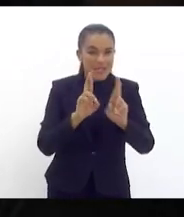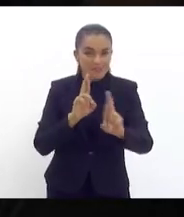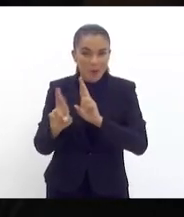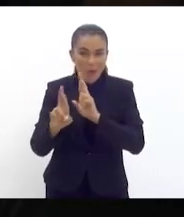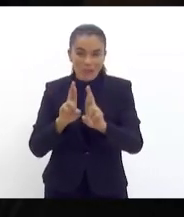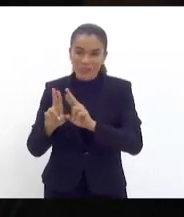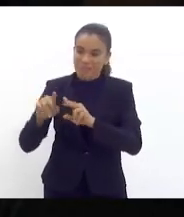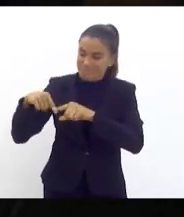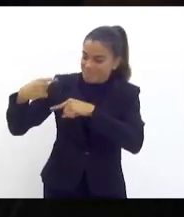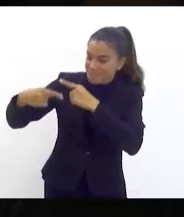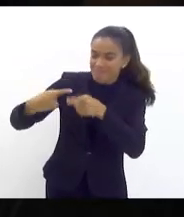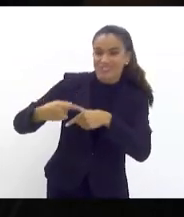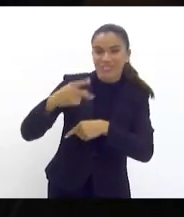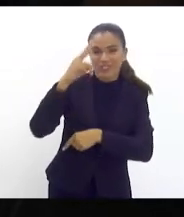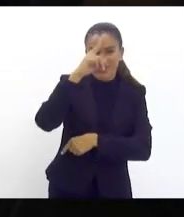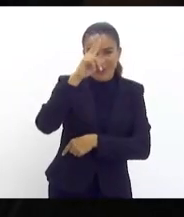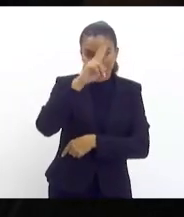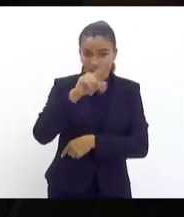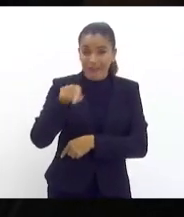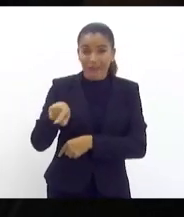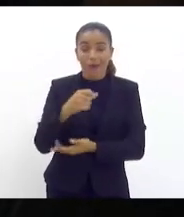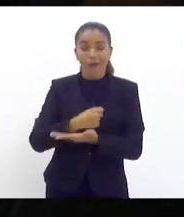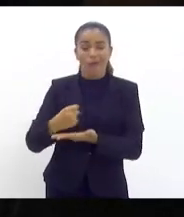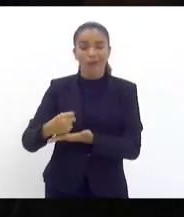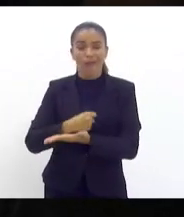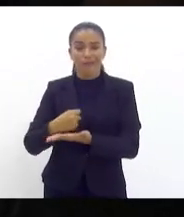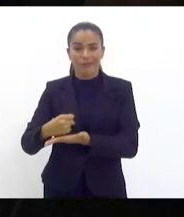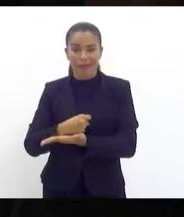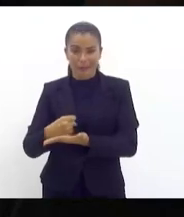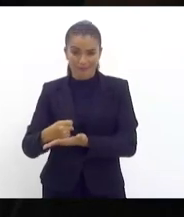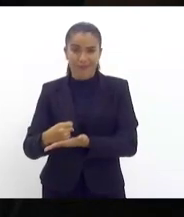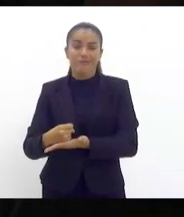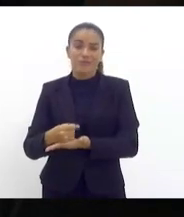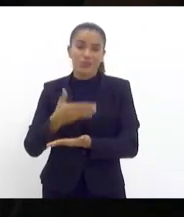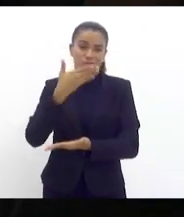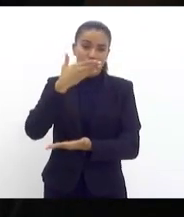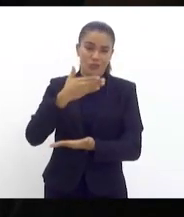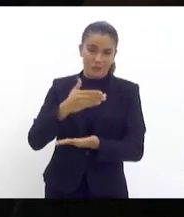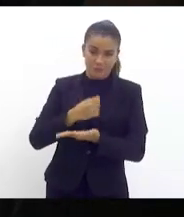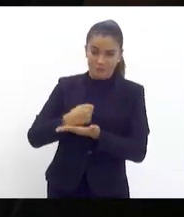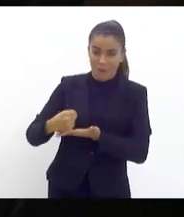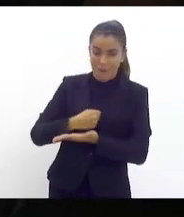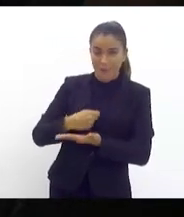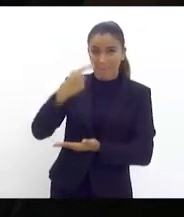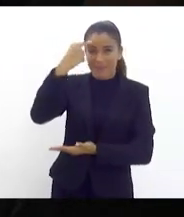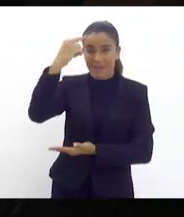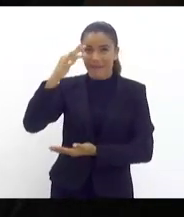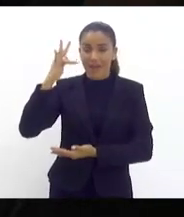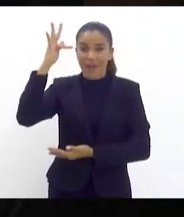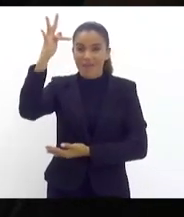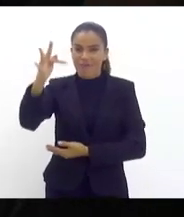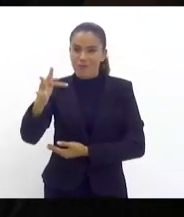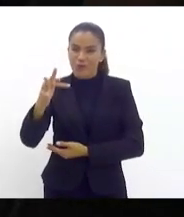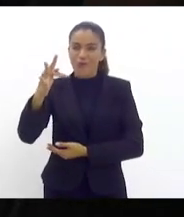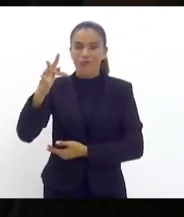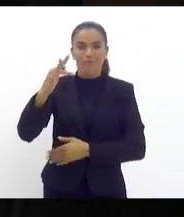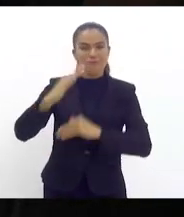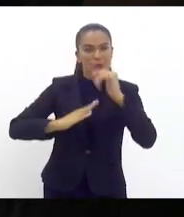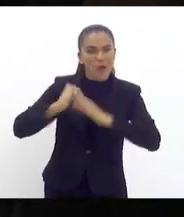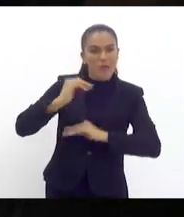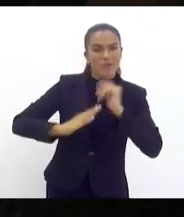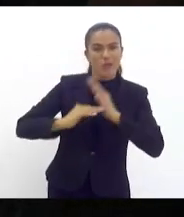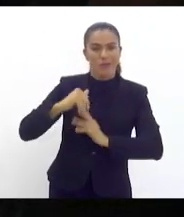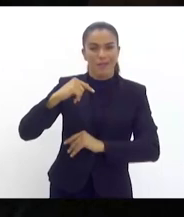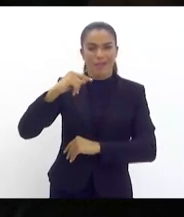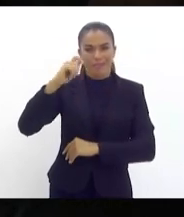que foi aquele time que contratava, né, já almejava o profissionalismo do futebol de negros e